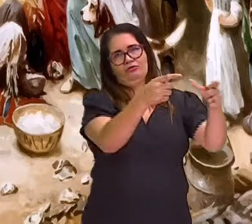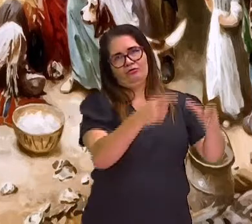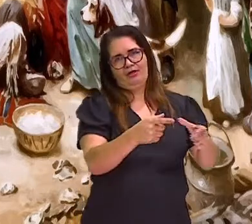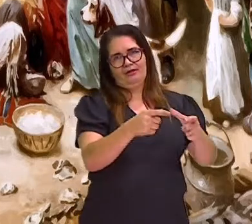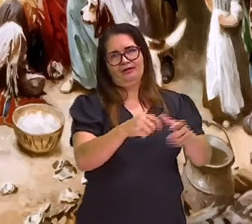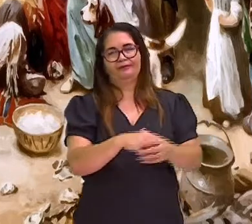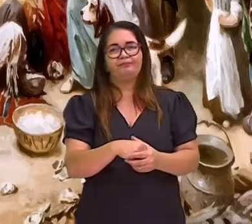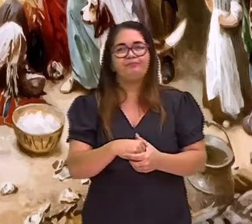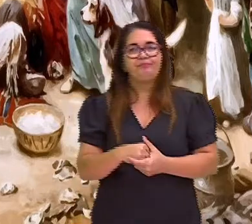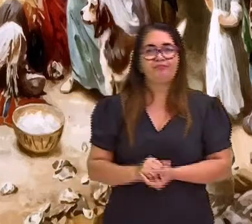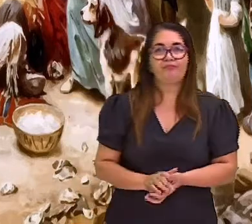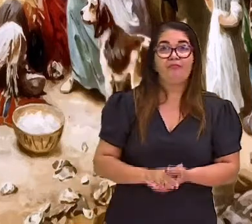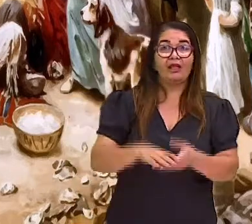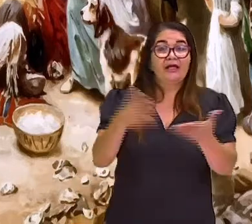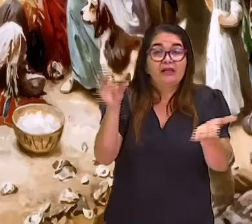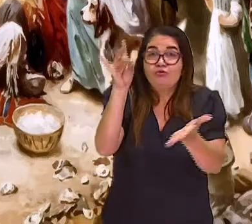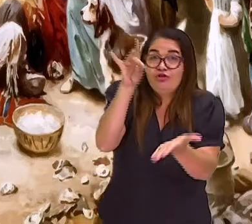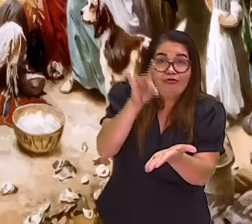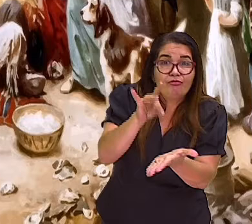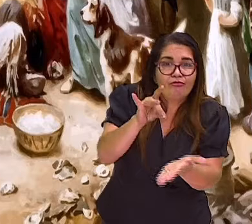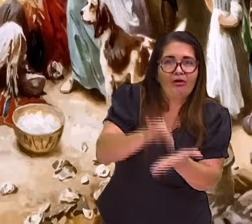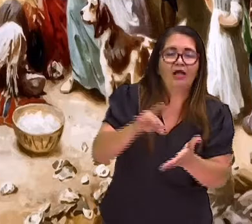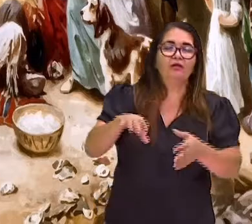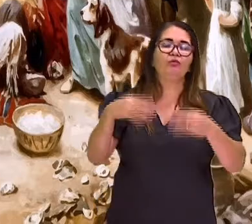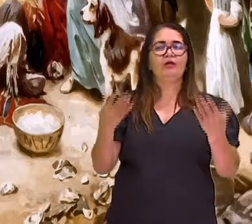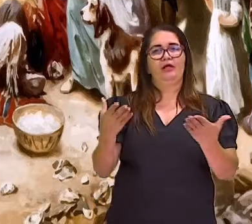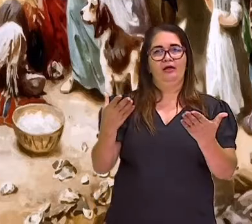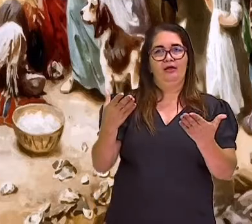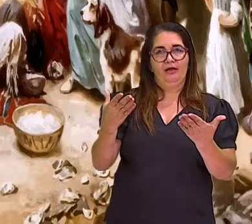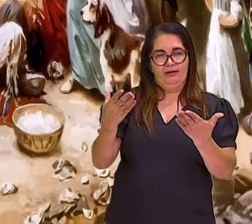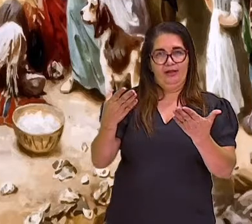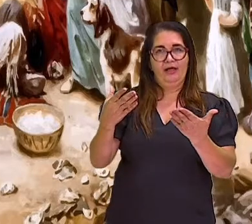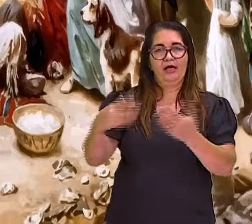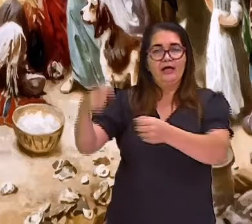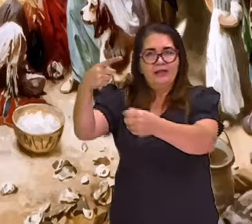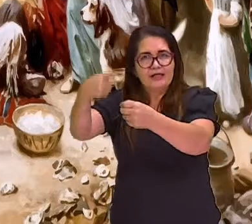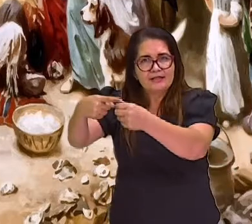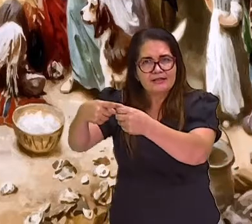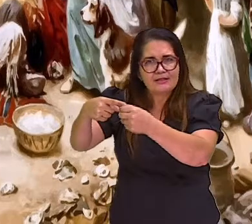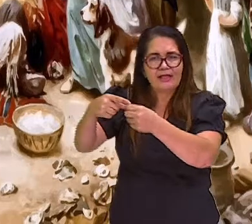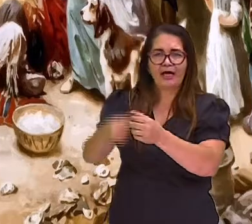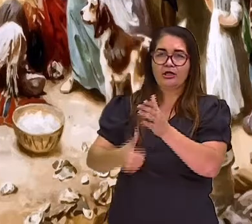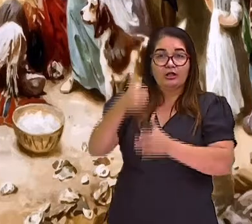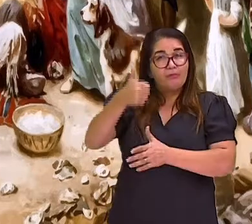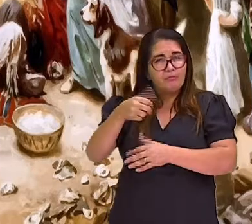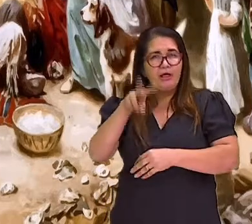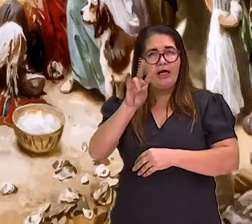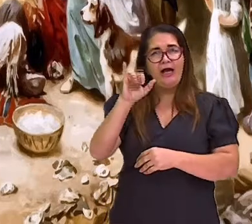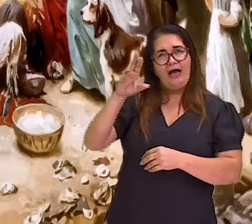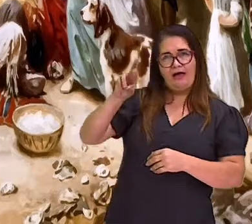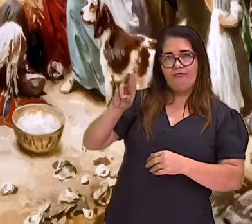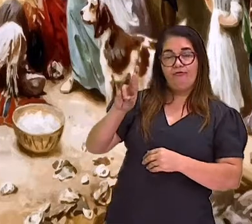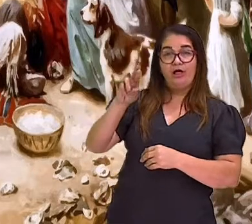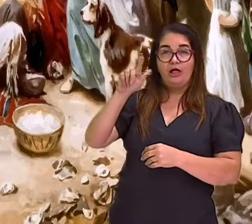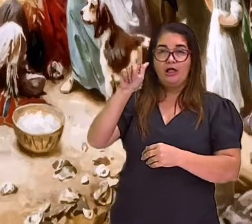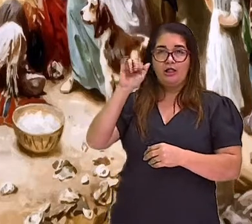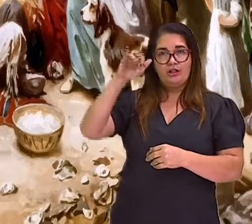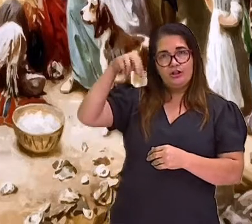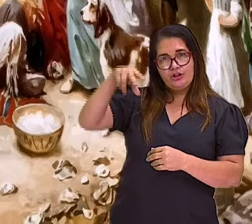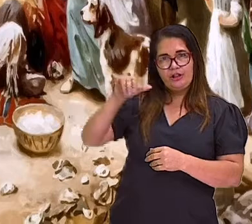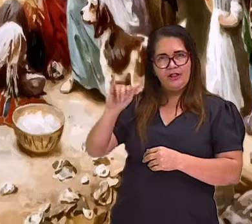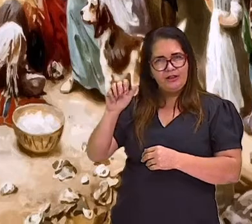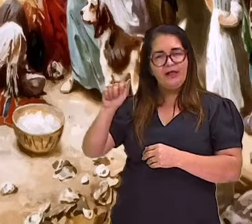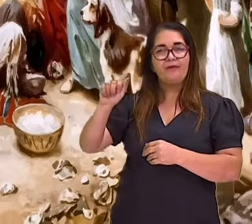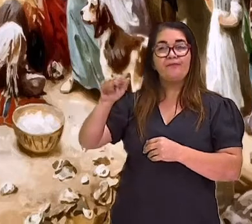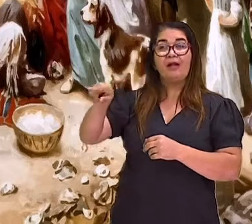fato. Na Virgínia havia uma produção de tabaco, um produto que dava muitos lucros